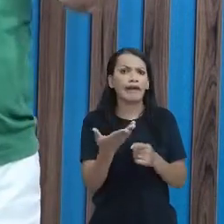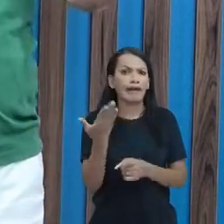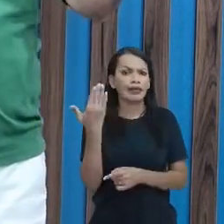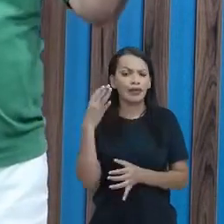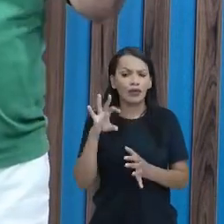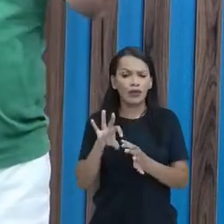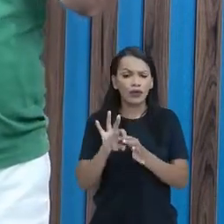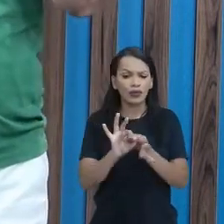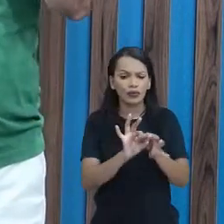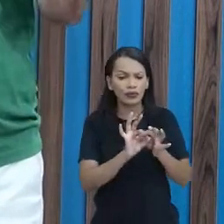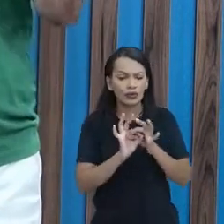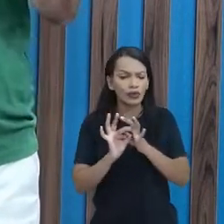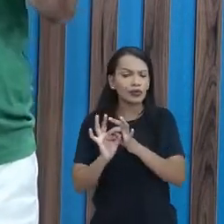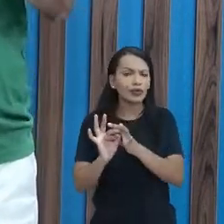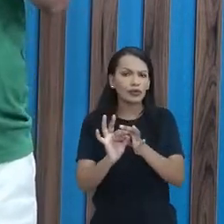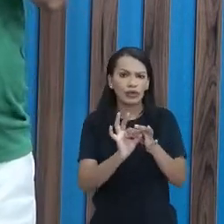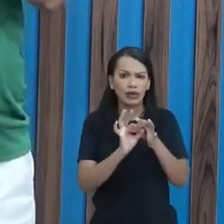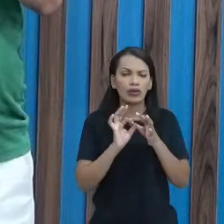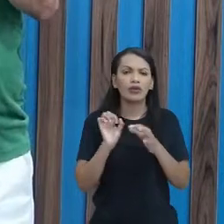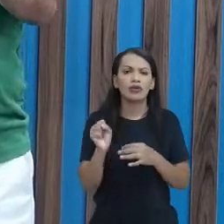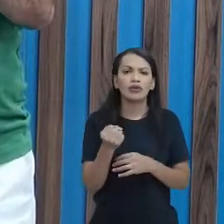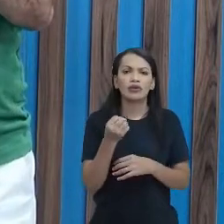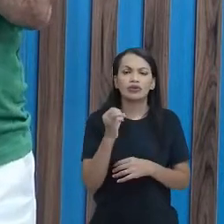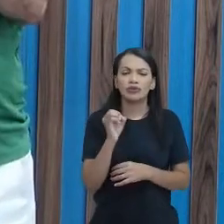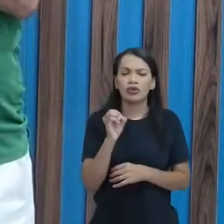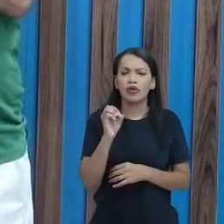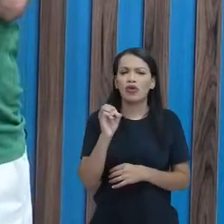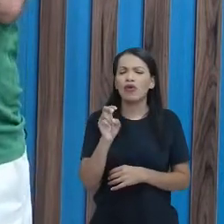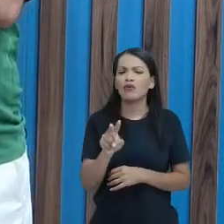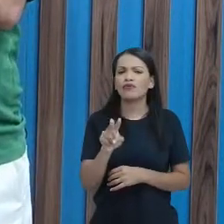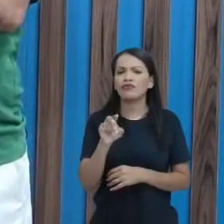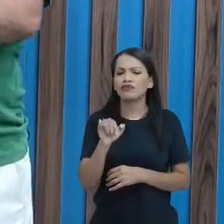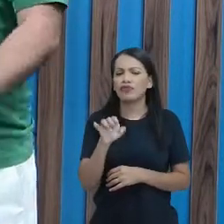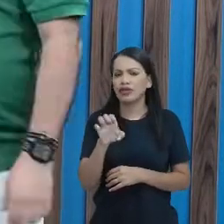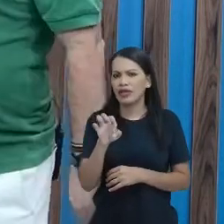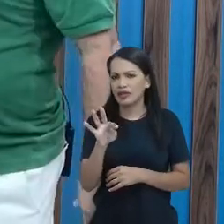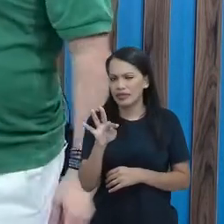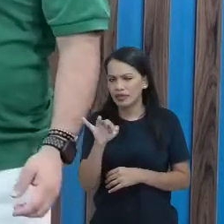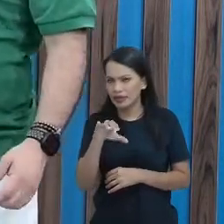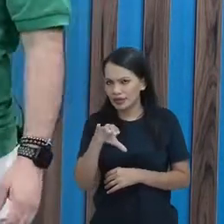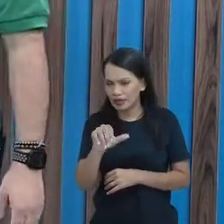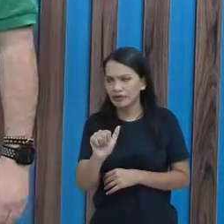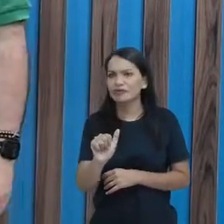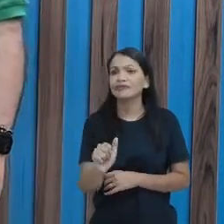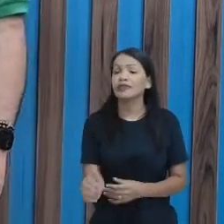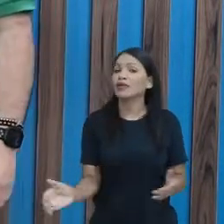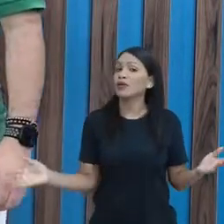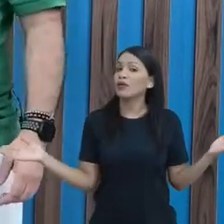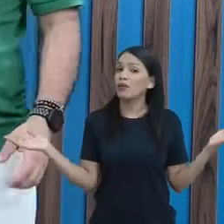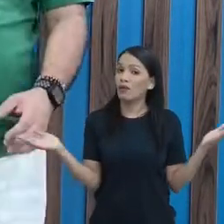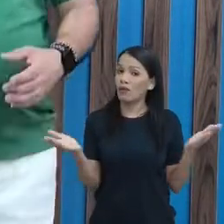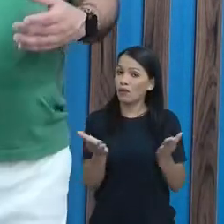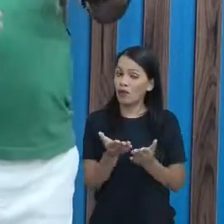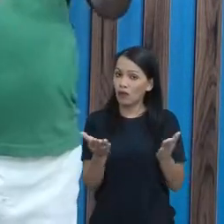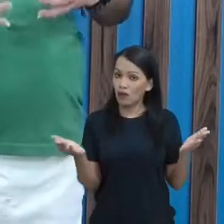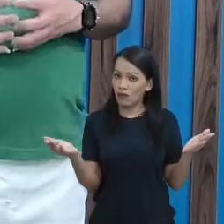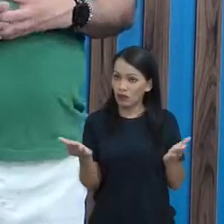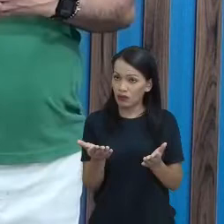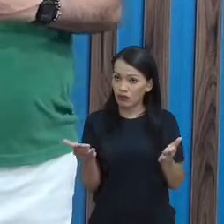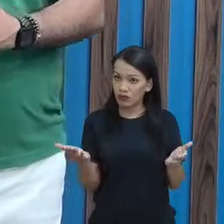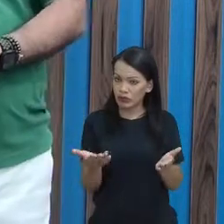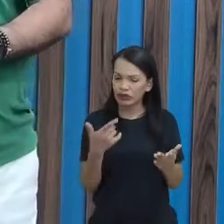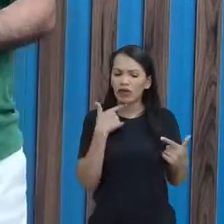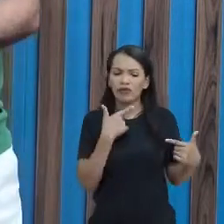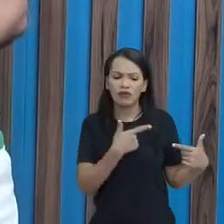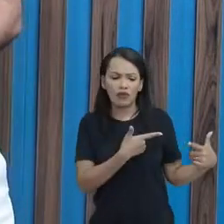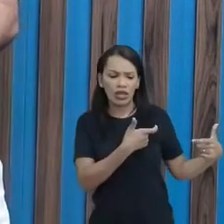lembrar, União das Repúblicas Socialistas Soviéticas, né? Então a Ucrânia que hoje está inclusive em